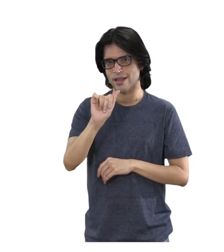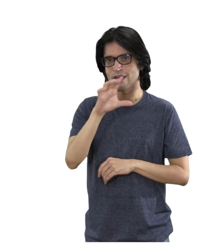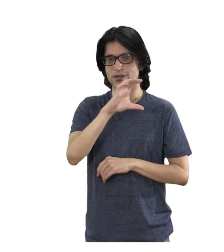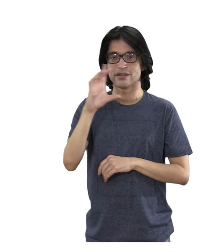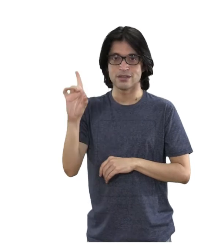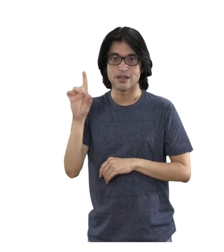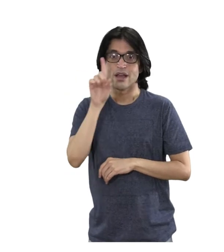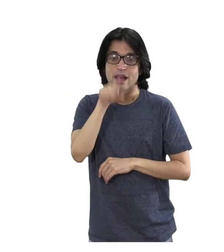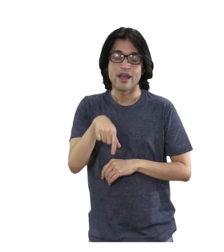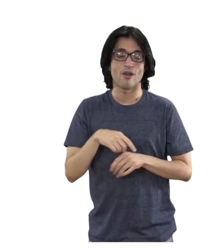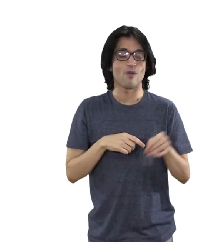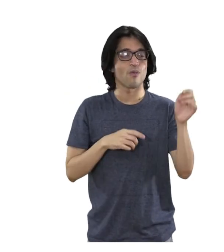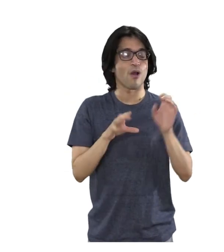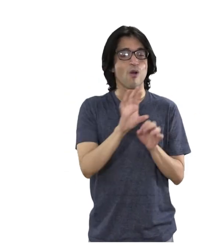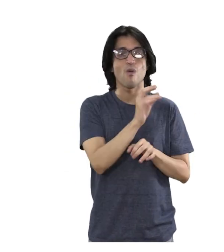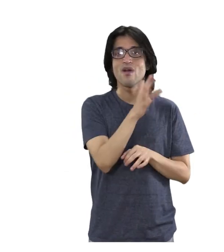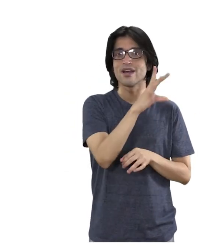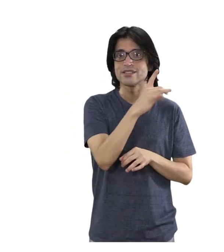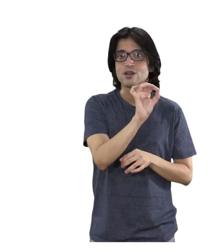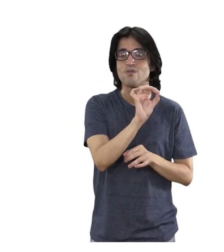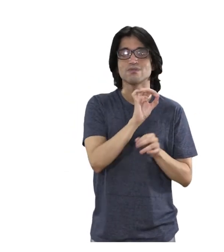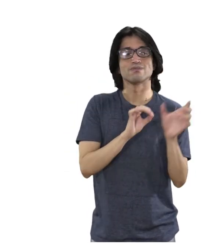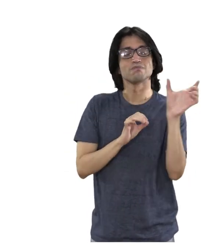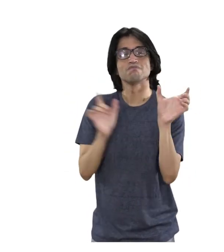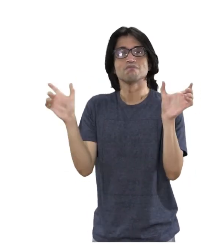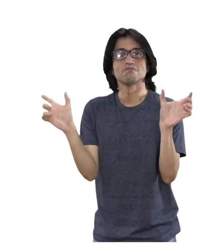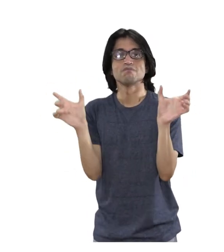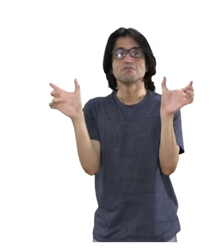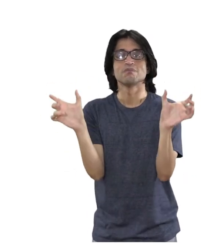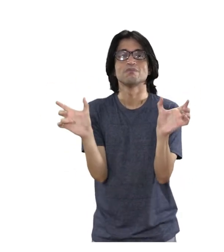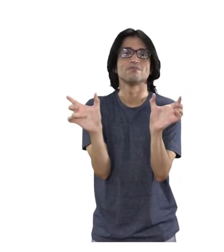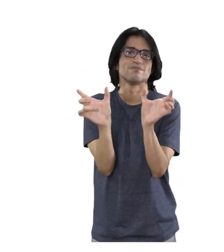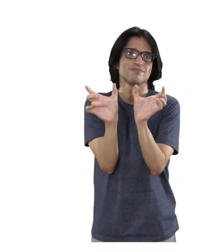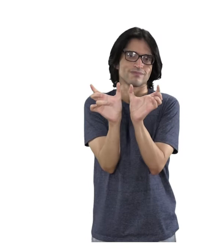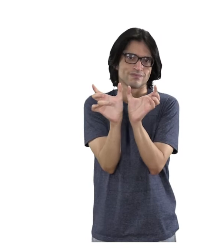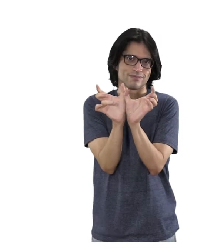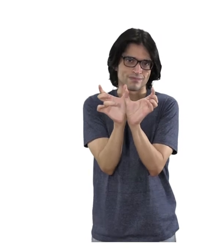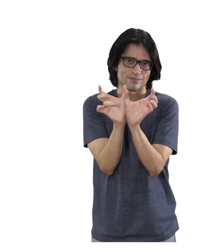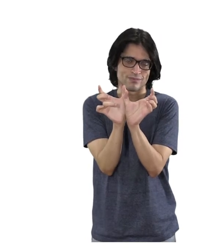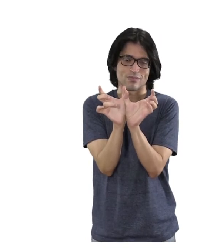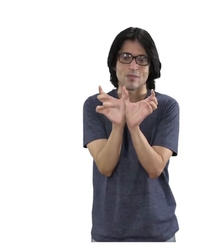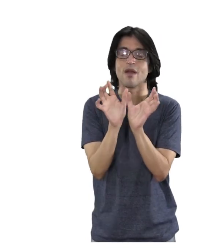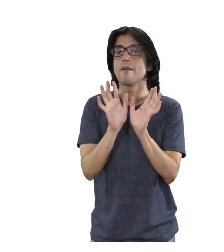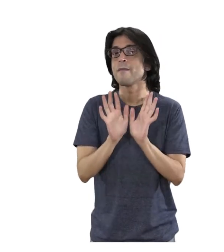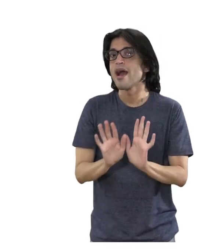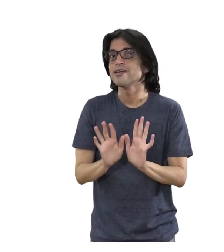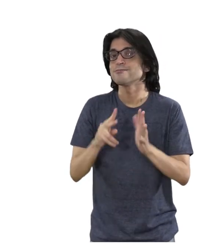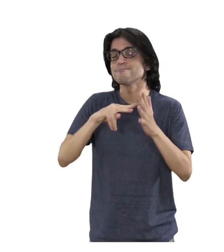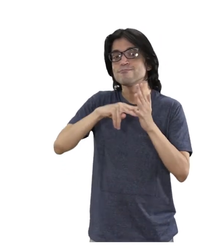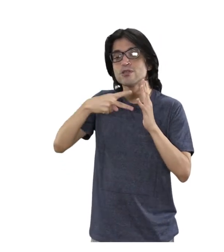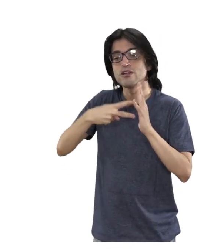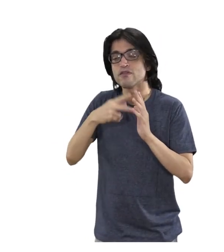outra sem desempenhar função sintática na primeira, isto é, ambas são